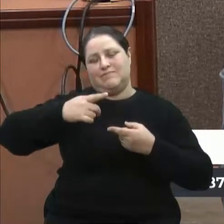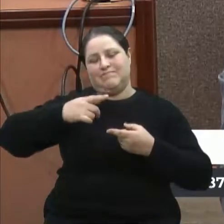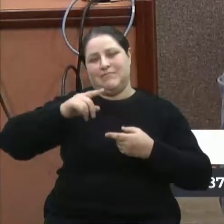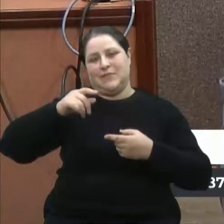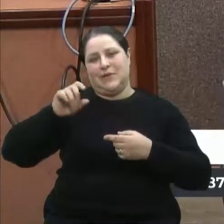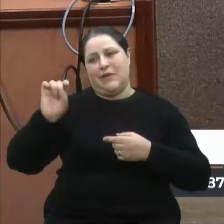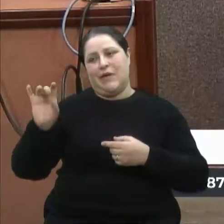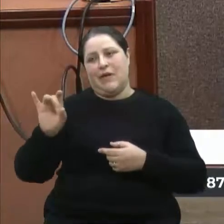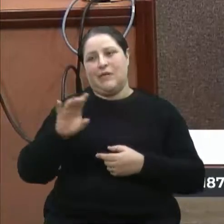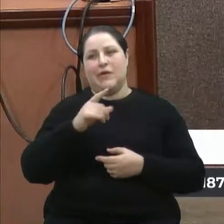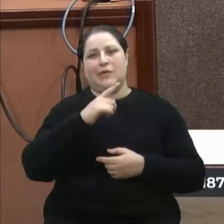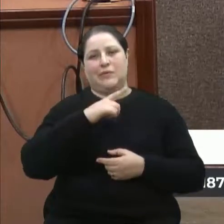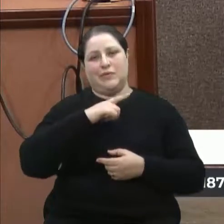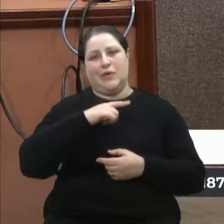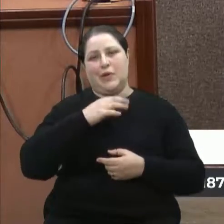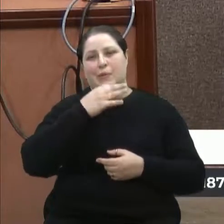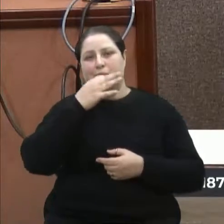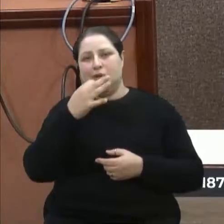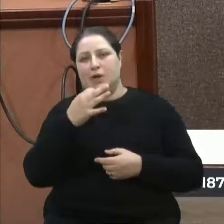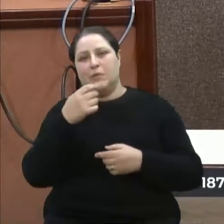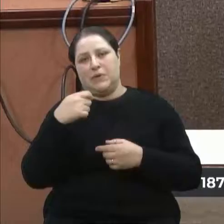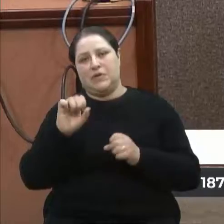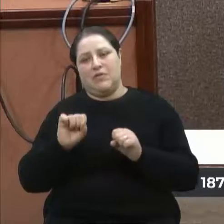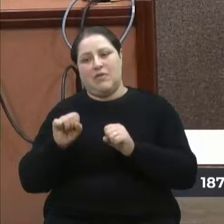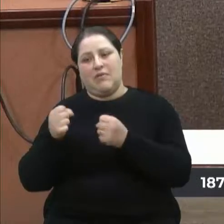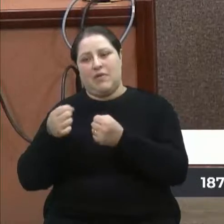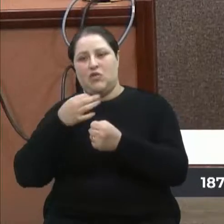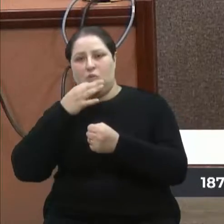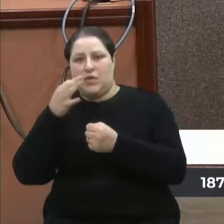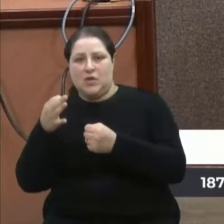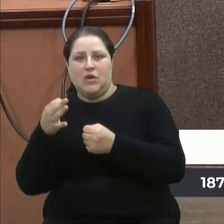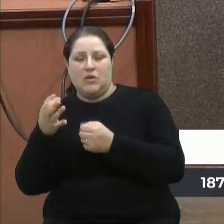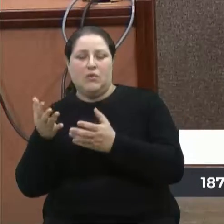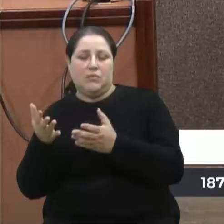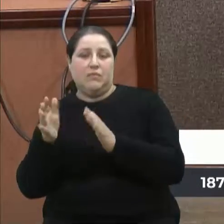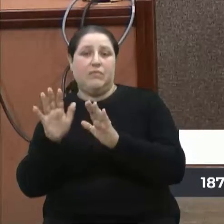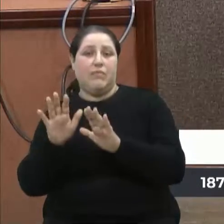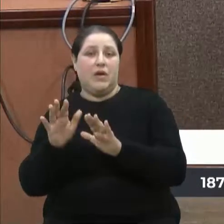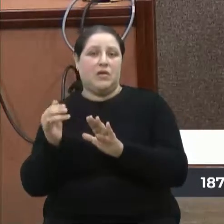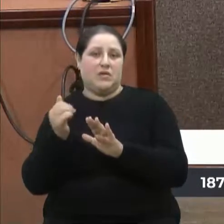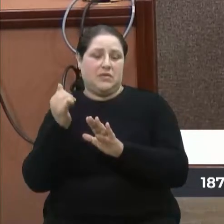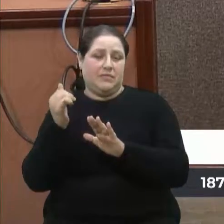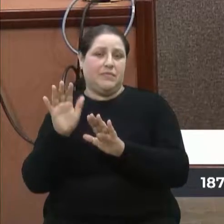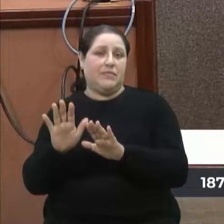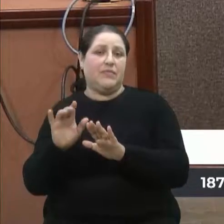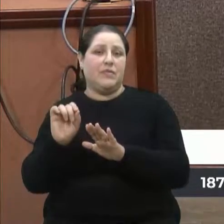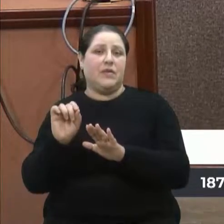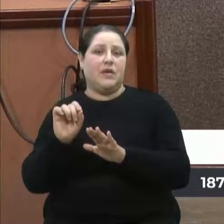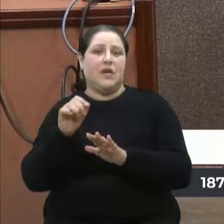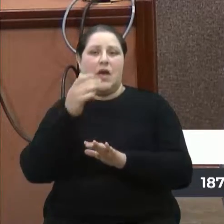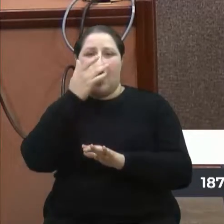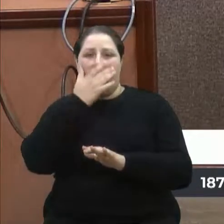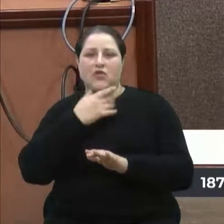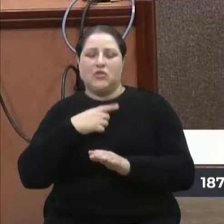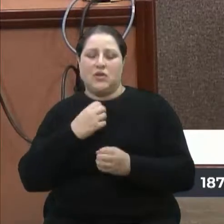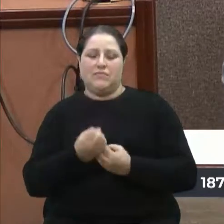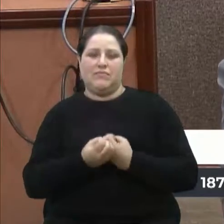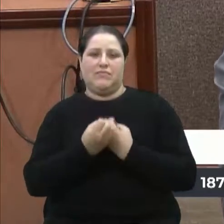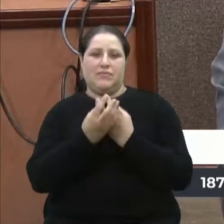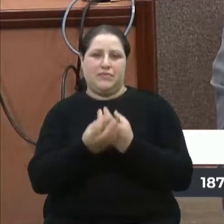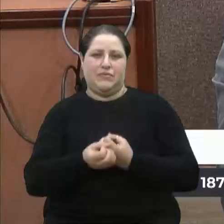tem que defender o seu posicionamento, obviamente. Então, isso é importante. Mas eu acho que os desabafos têm que ser desabafos,